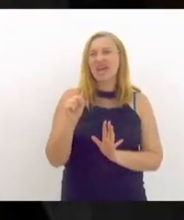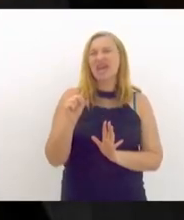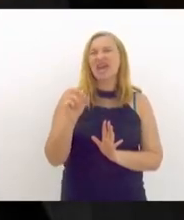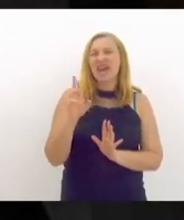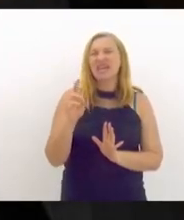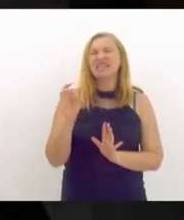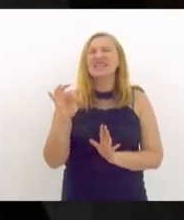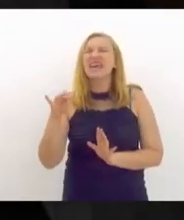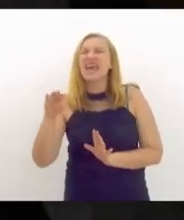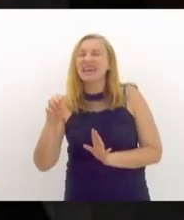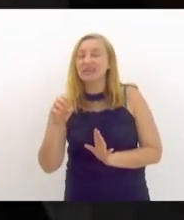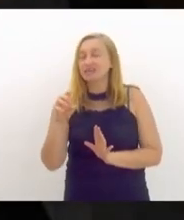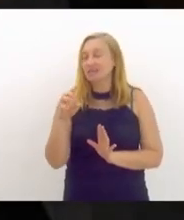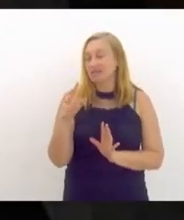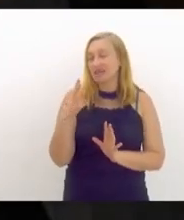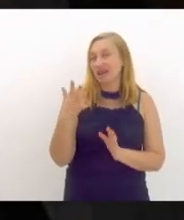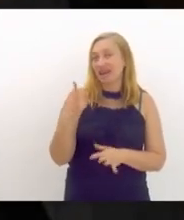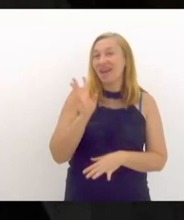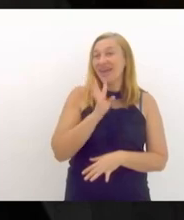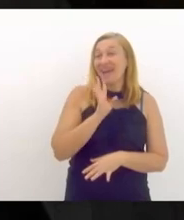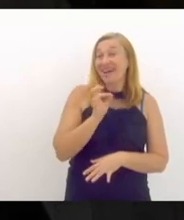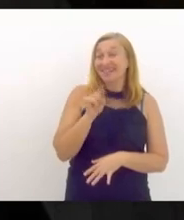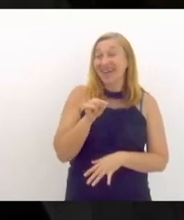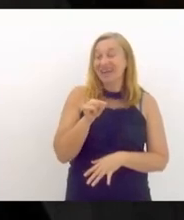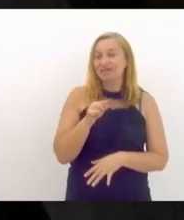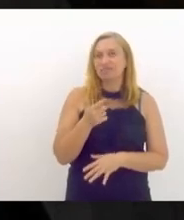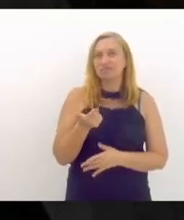Deve ser uma coisa bacana ser resiliente, etc.